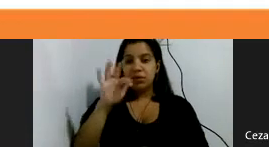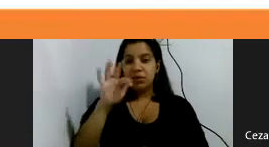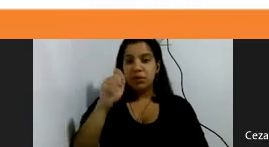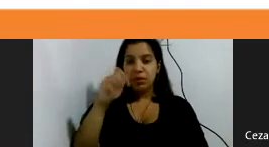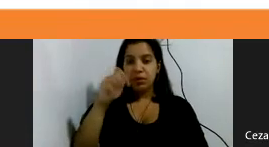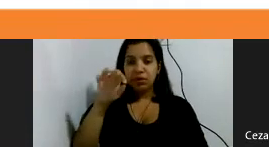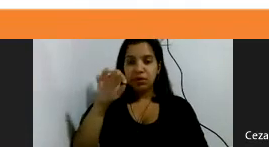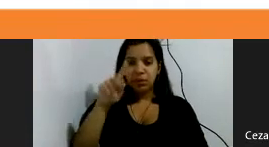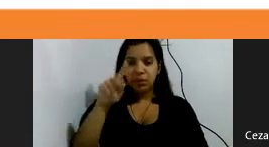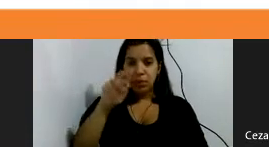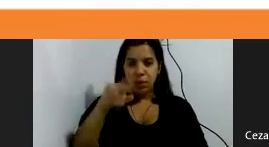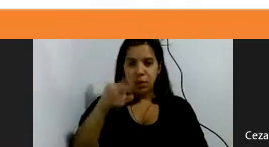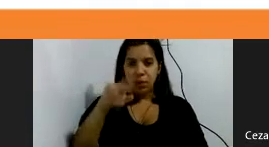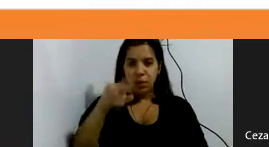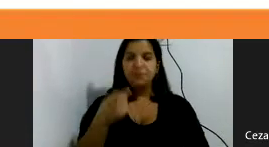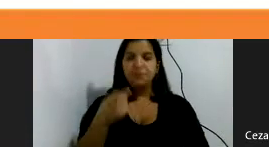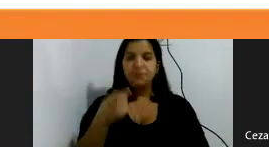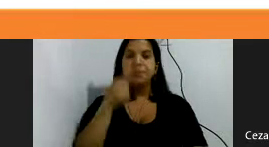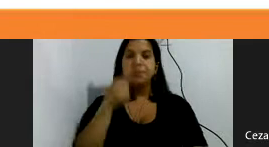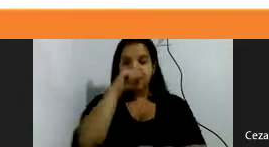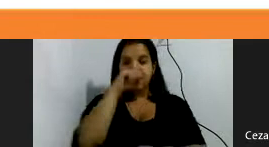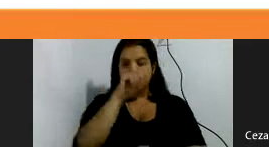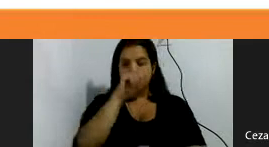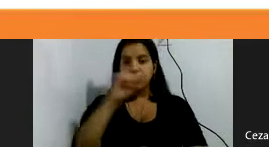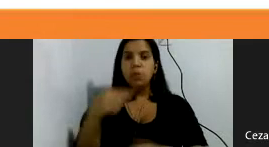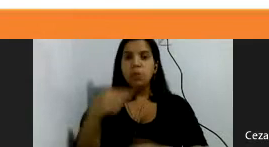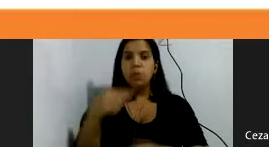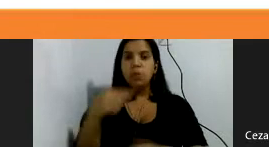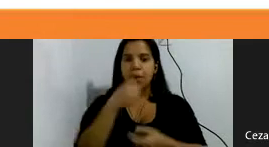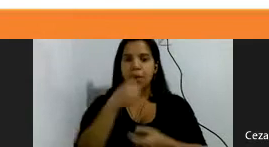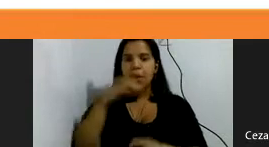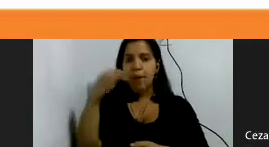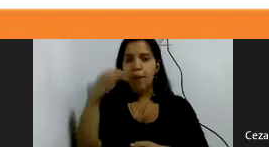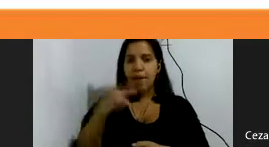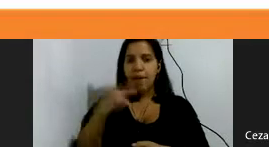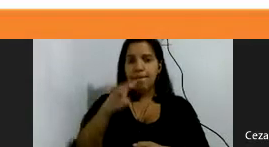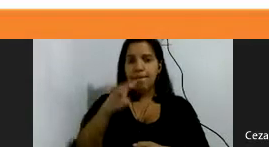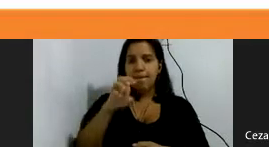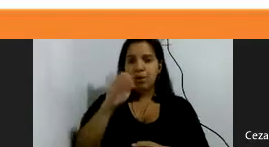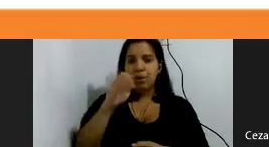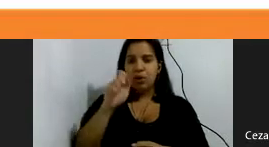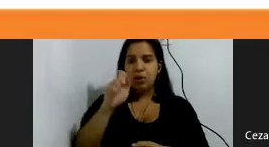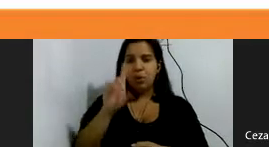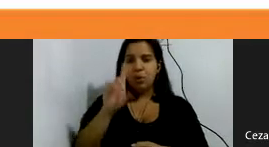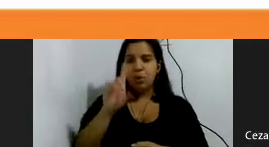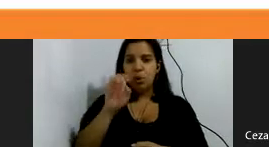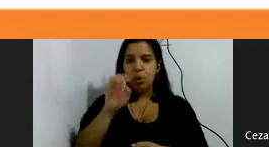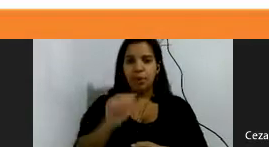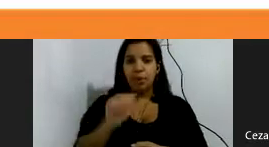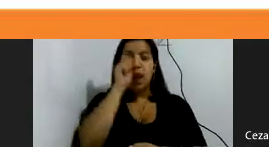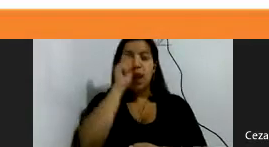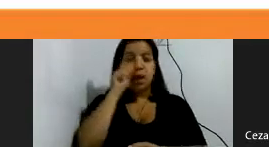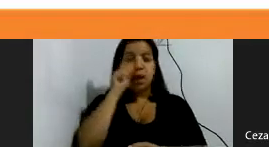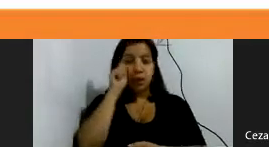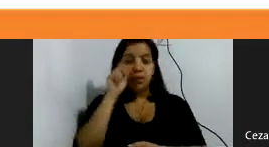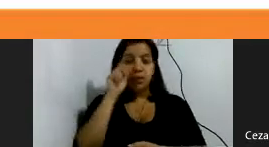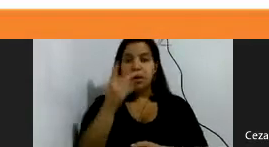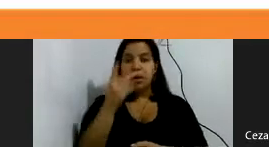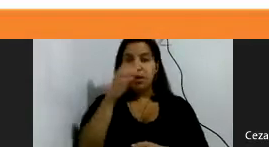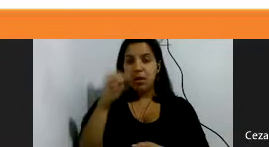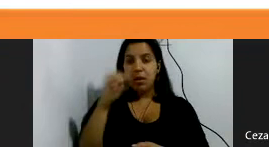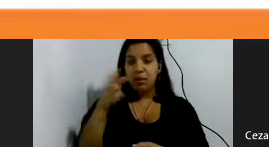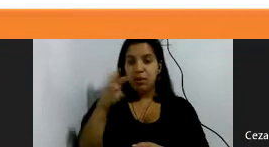Anemia hemolítica autoimune, drogas que não participam dessa reação, metildopa. Anemia hemolítica autoimune, então é